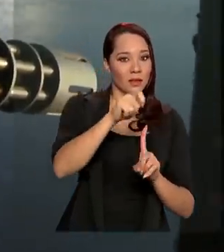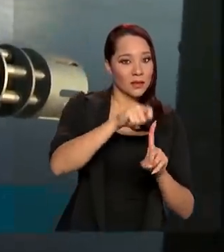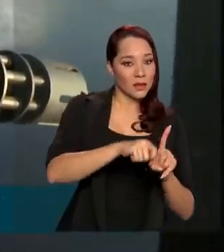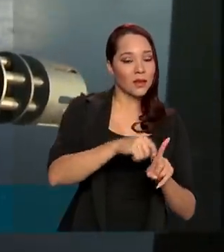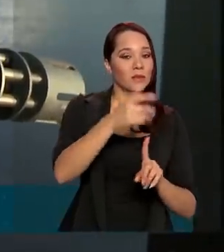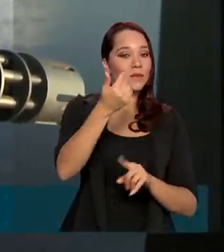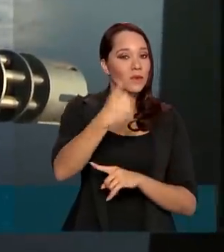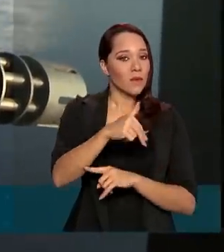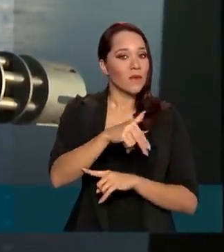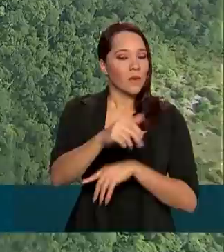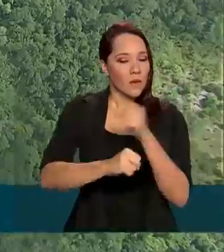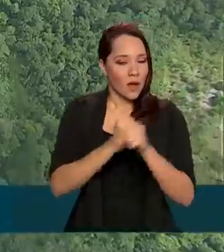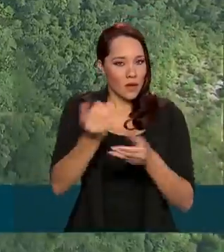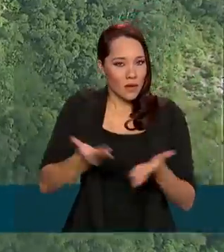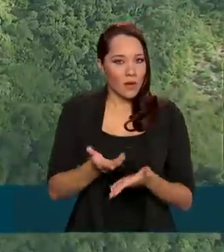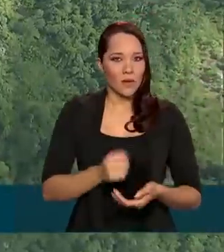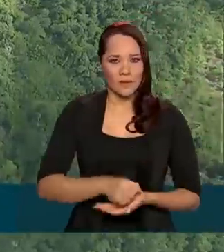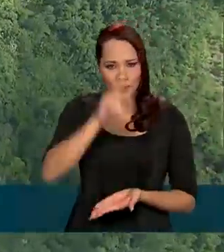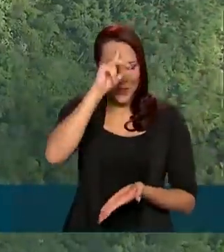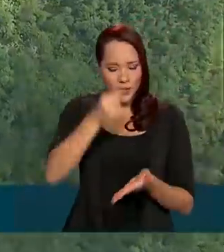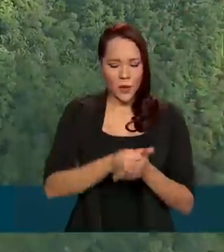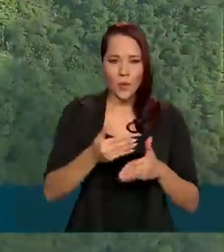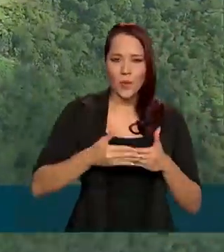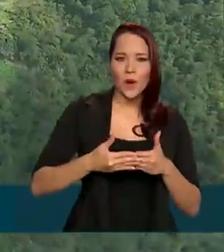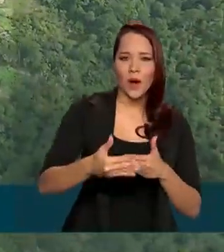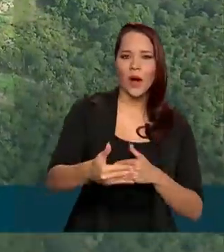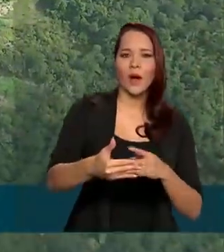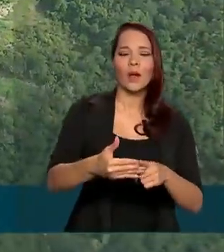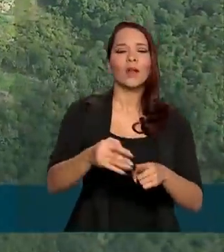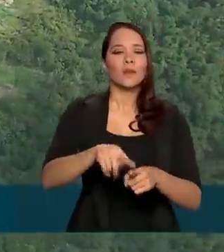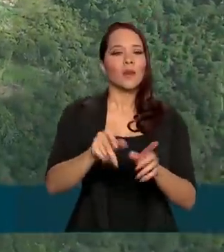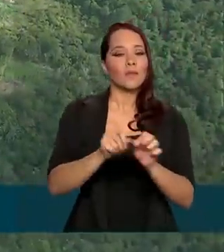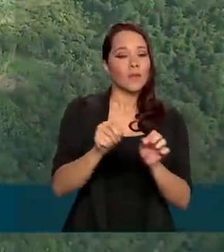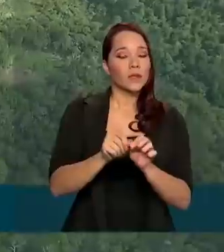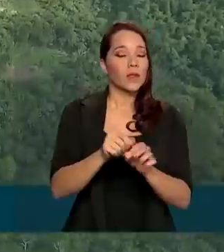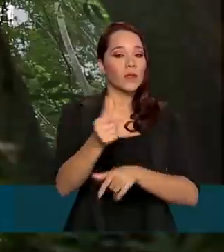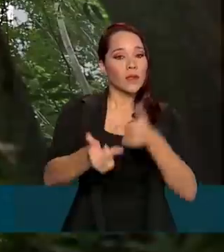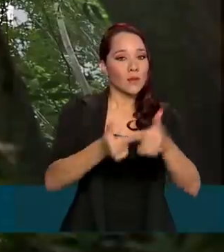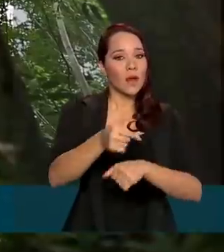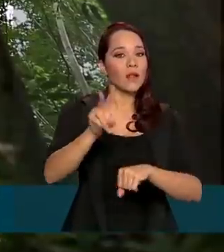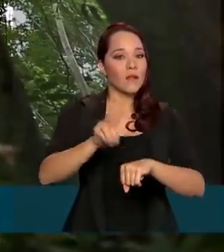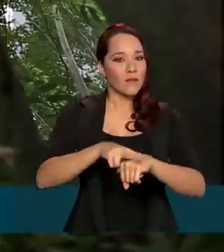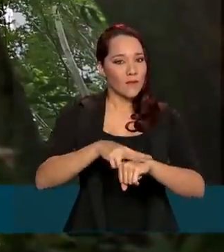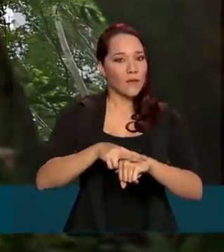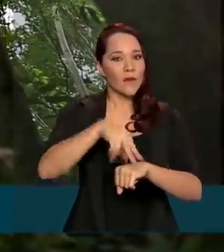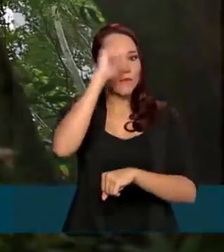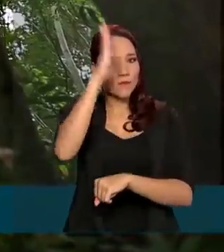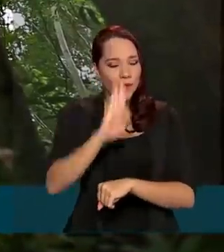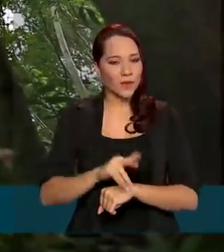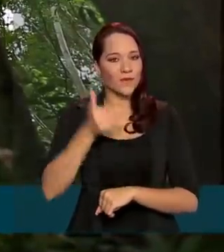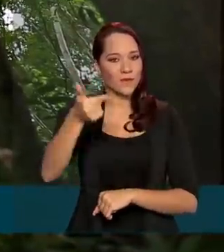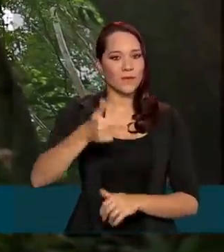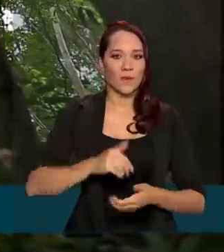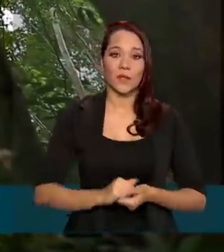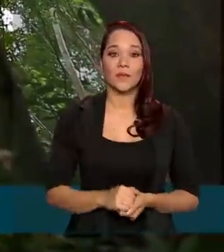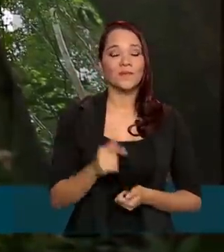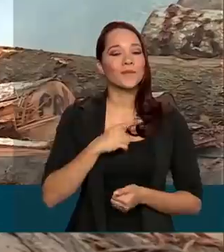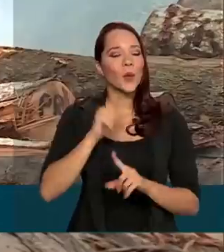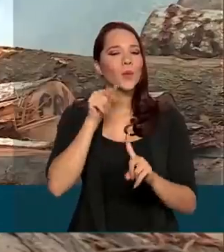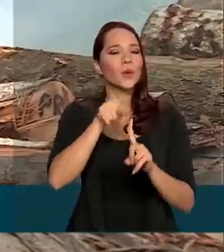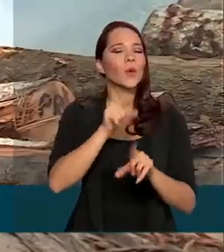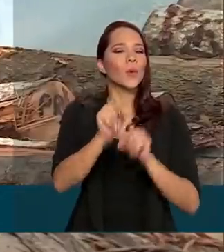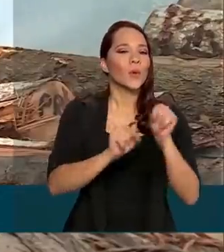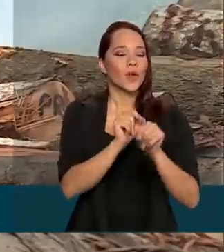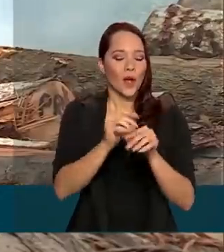ano. Com a decisão, fica estendido o prazo para a realização da Operação Verde Brasil 2, que tem como foco